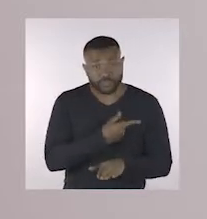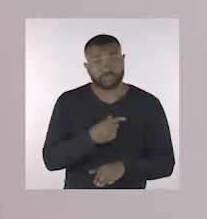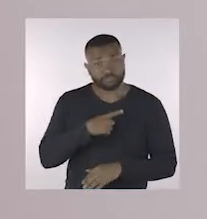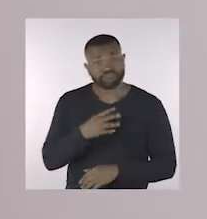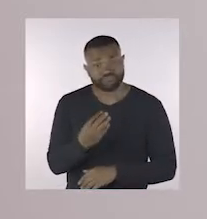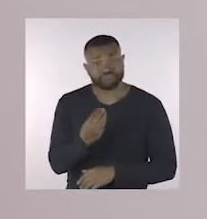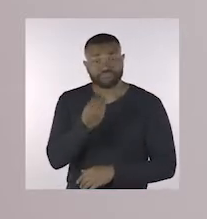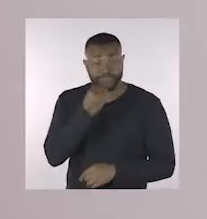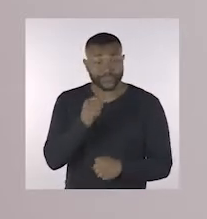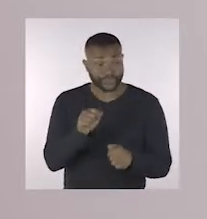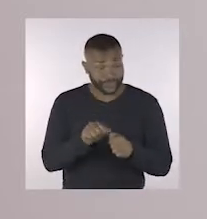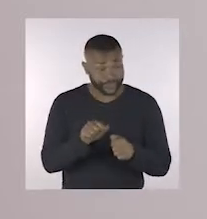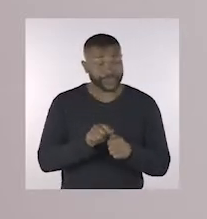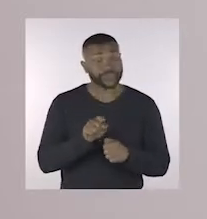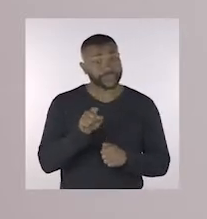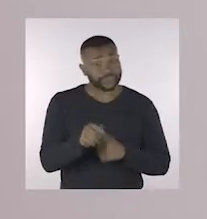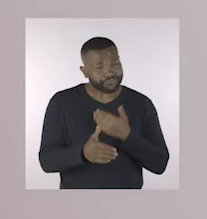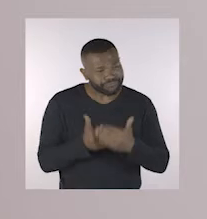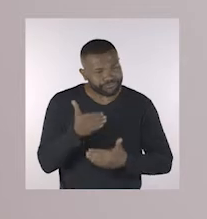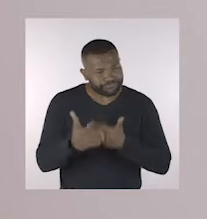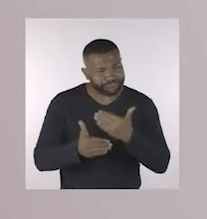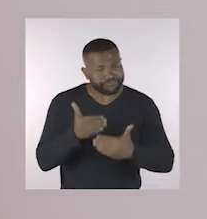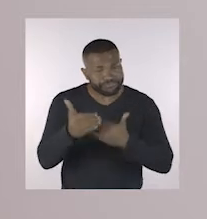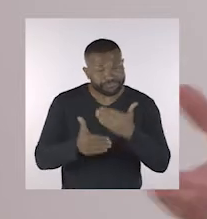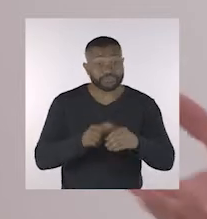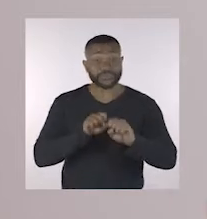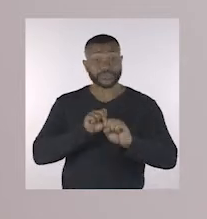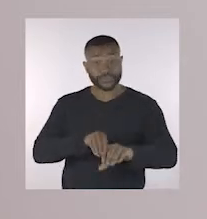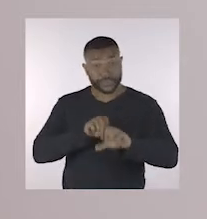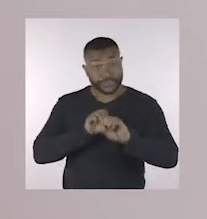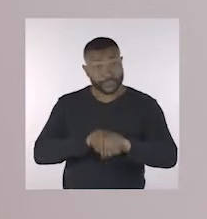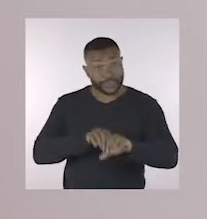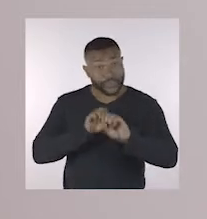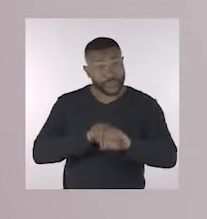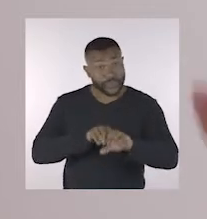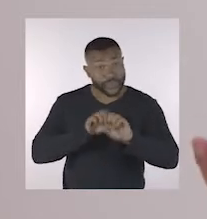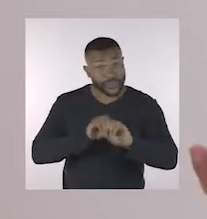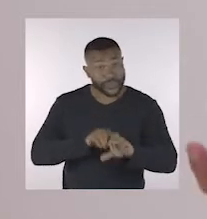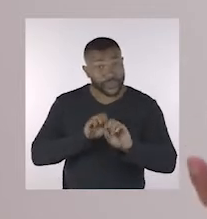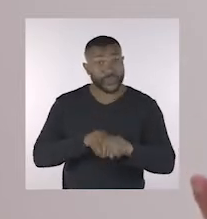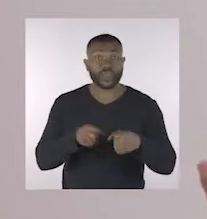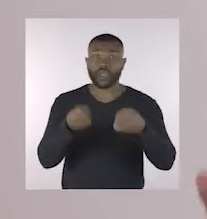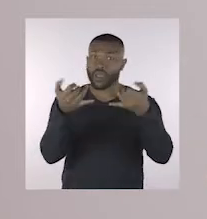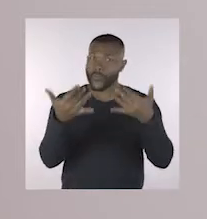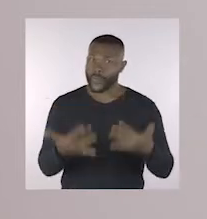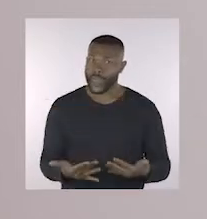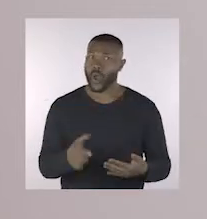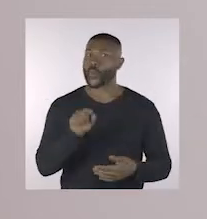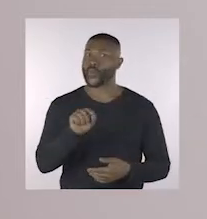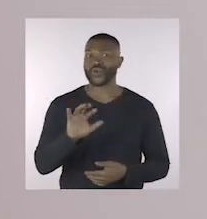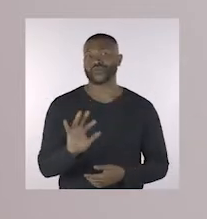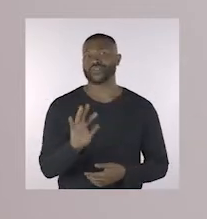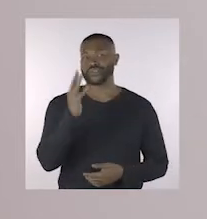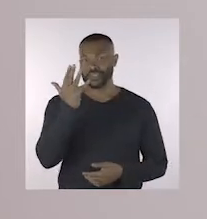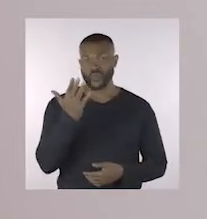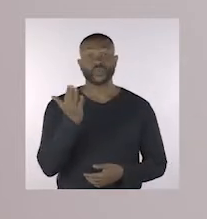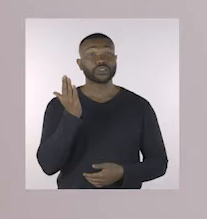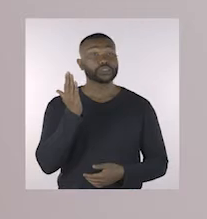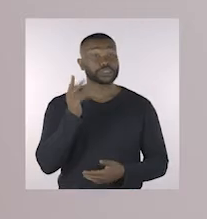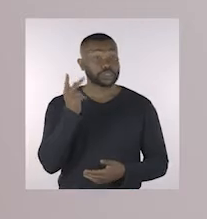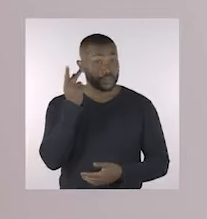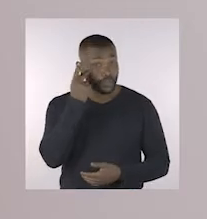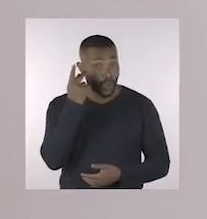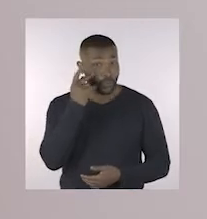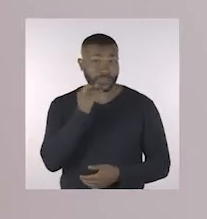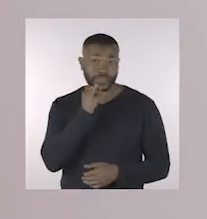a gente tem condições de fazer isso avançar mais a educação Então nem dizer o que foi feito em São Paulo o que